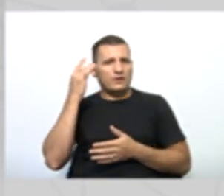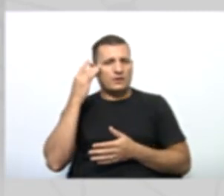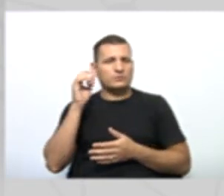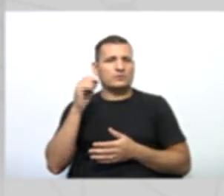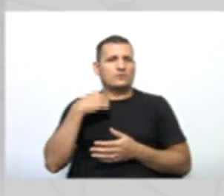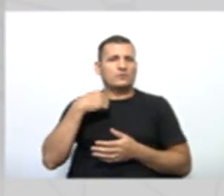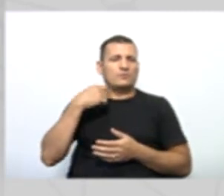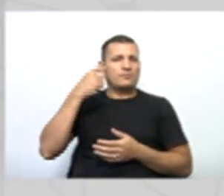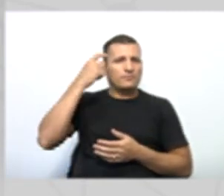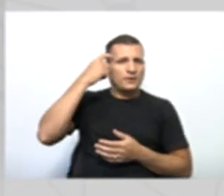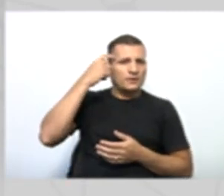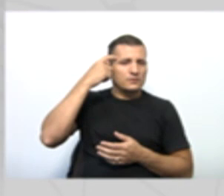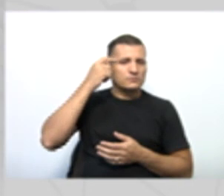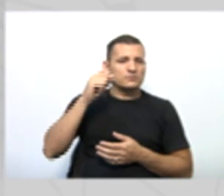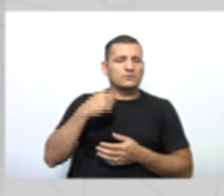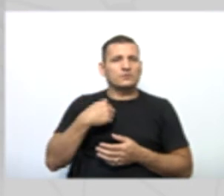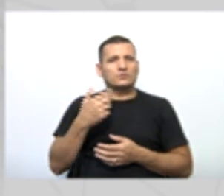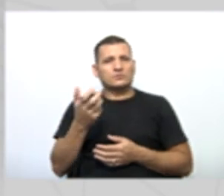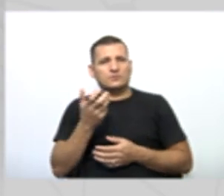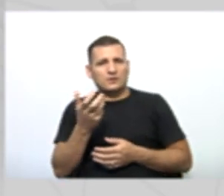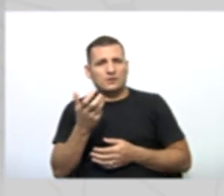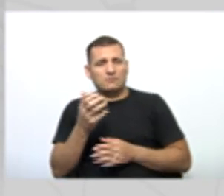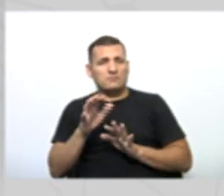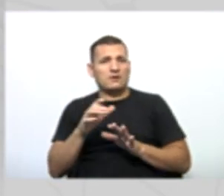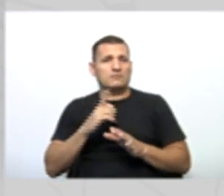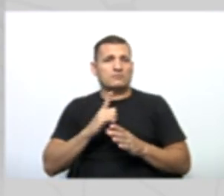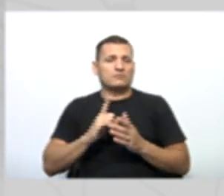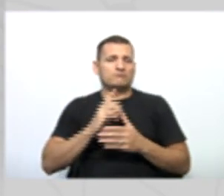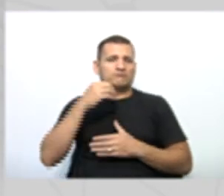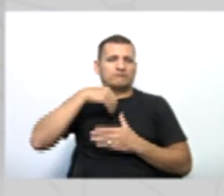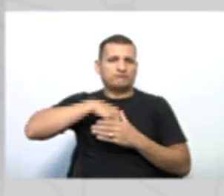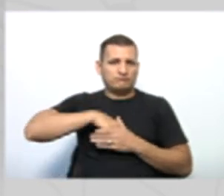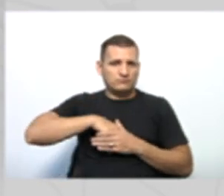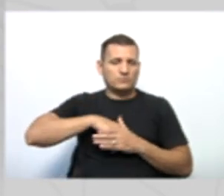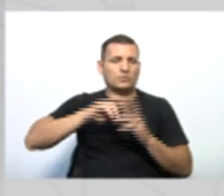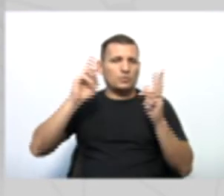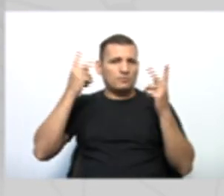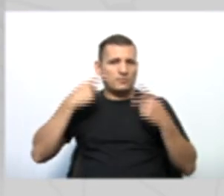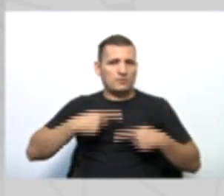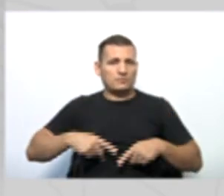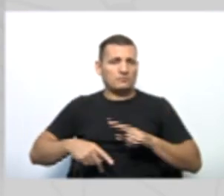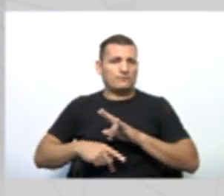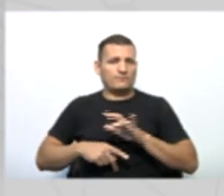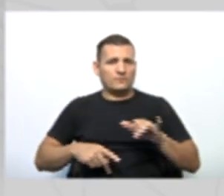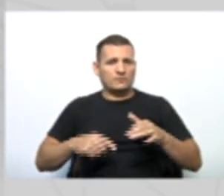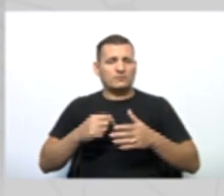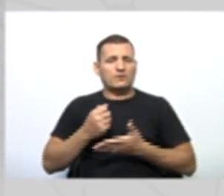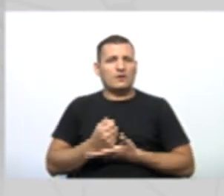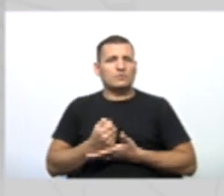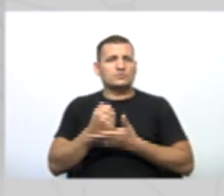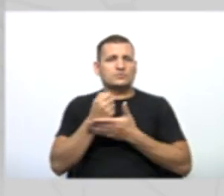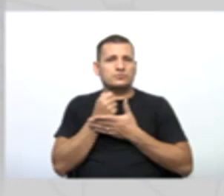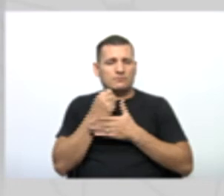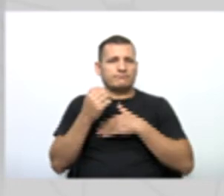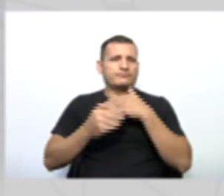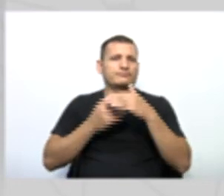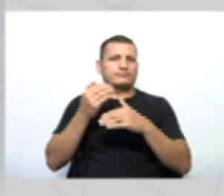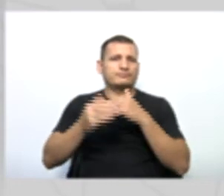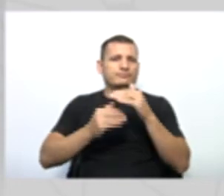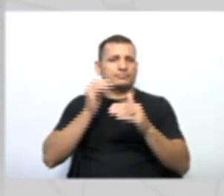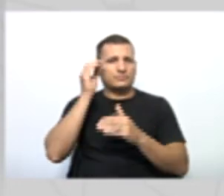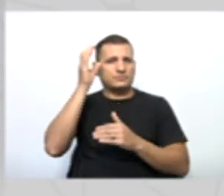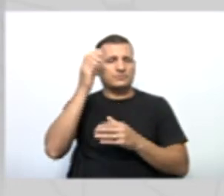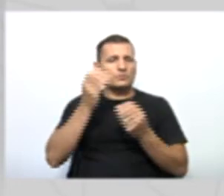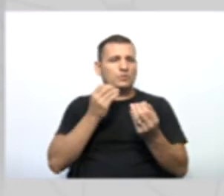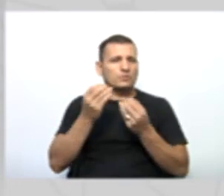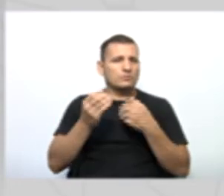É exatamente algo que está por dentro do ser humano e que vai ajudar a desenvolver esse conhecimento. Como é que eu